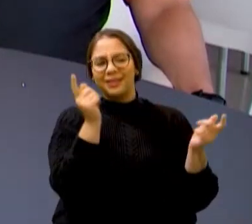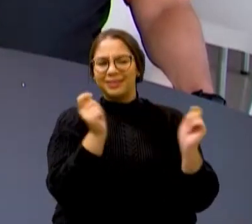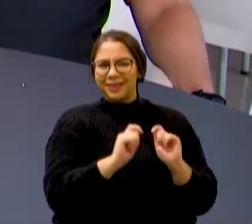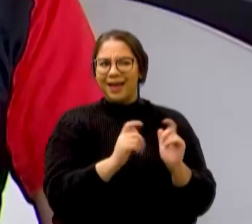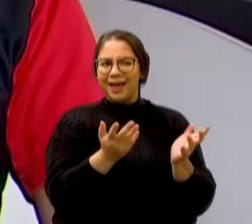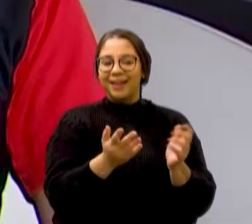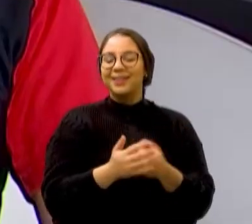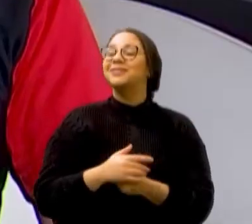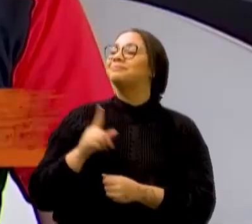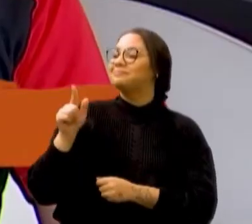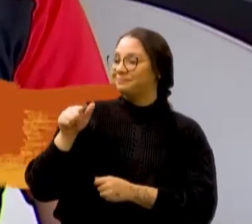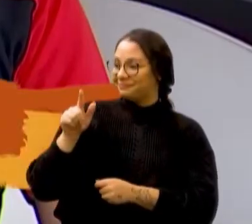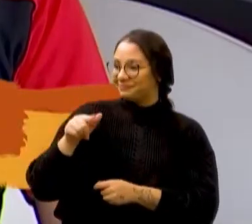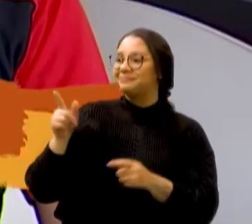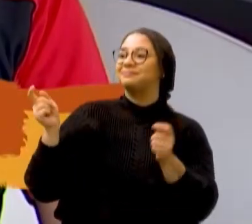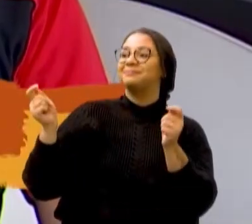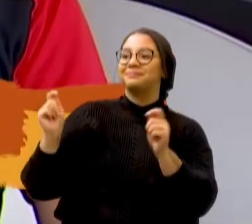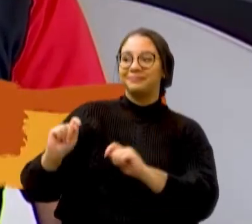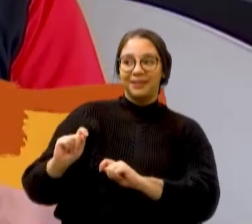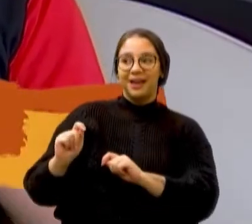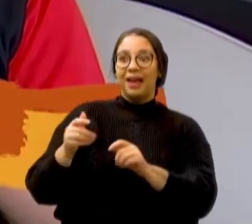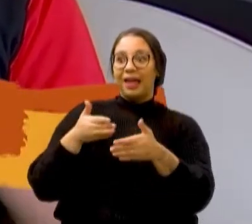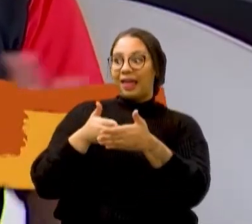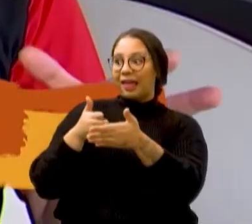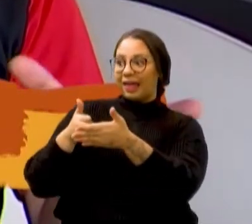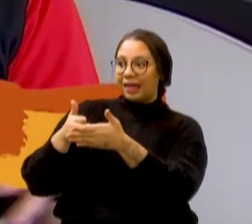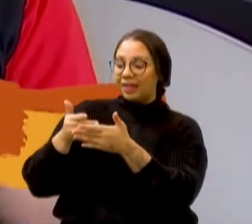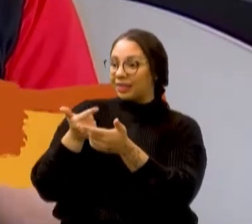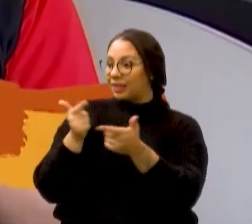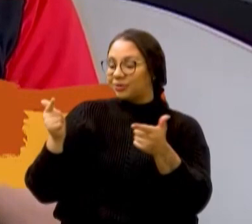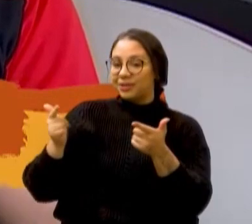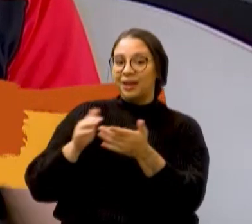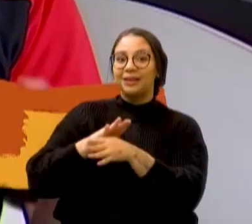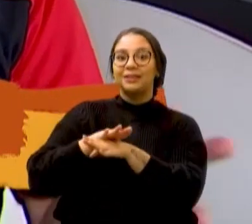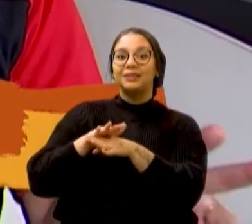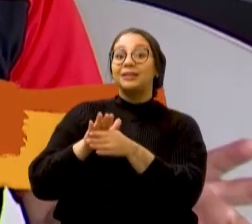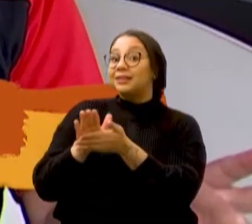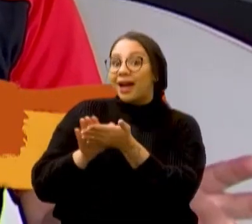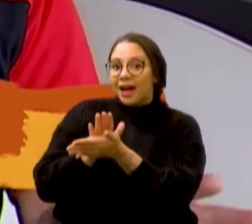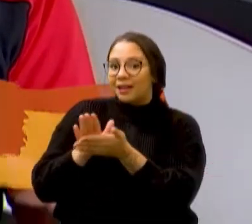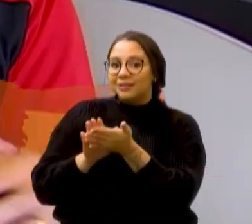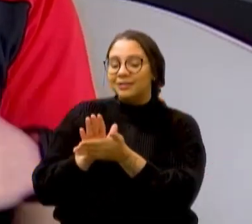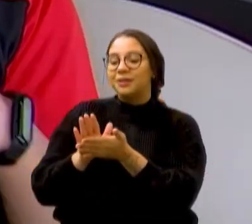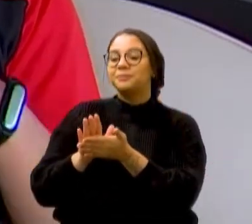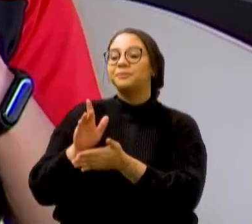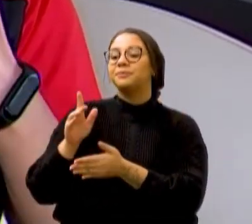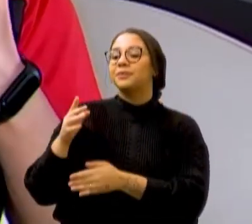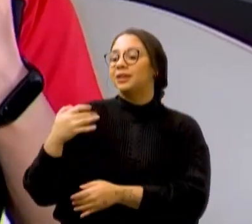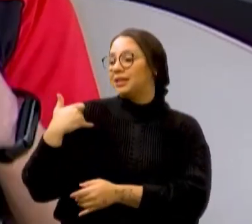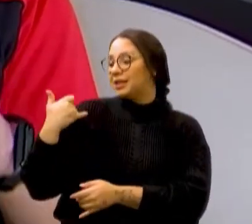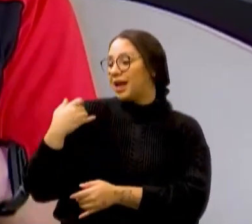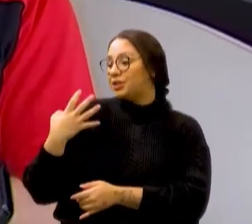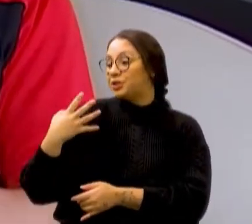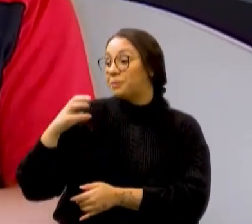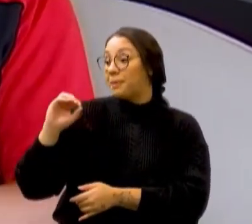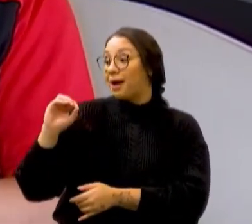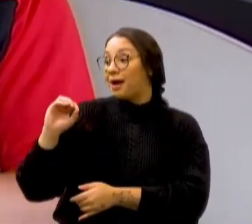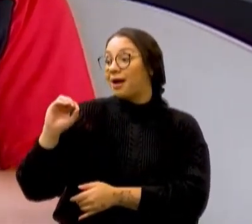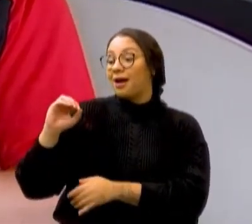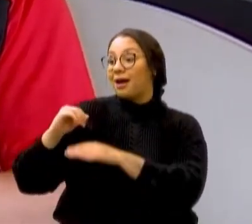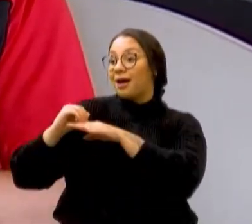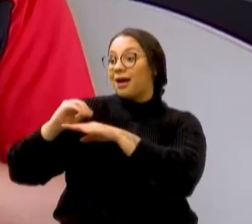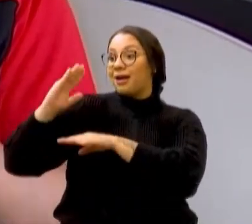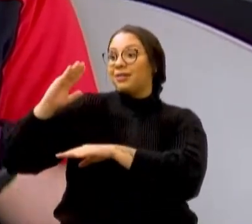imediato. É possível? É possível, não tem nenhum empecilho, não tem nenhuma contraindicação. Tem mais que